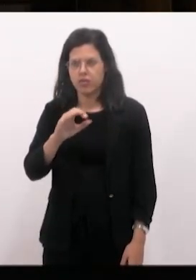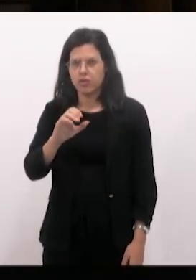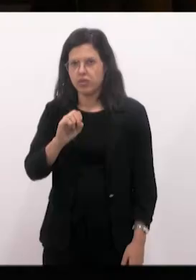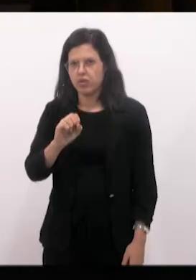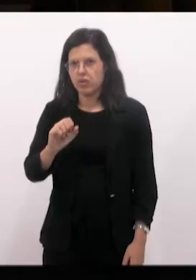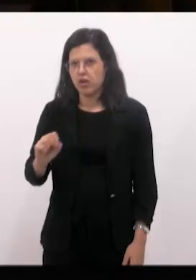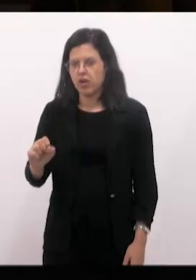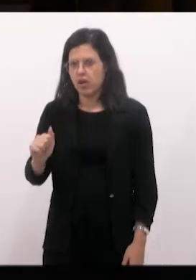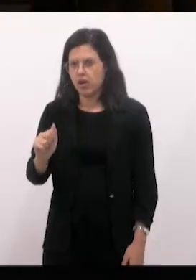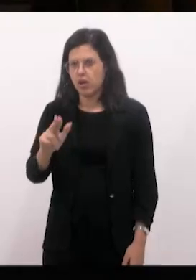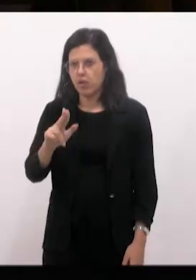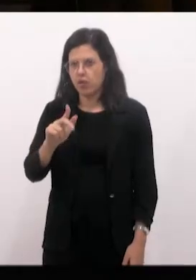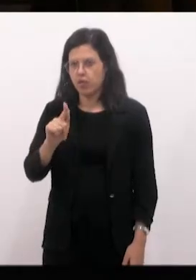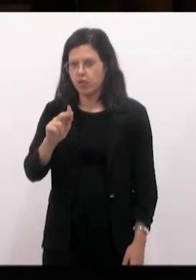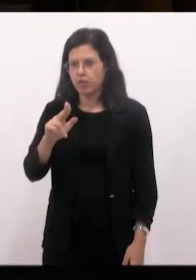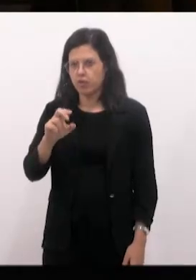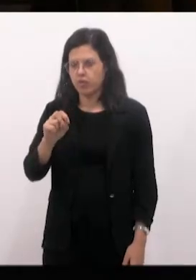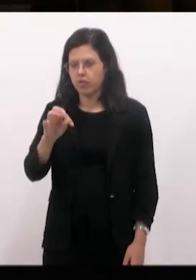semana